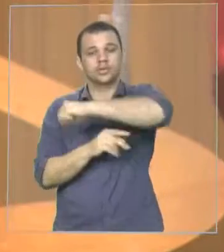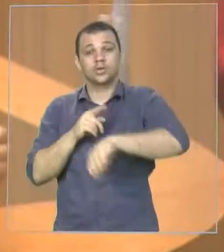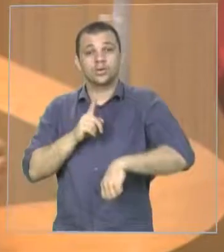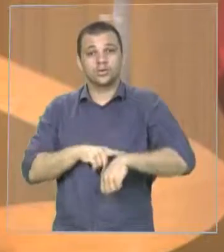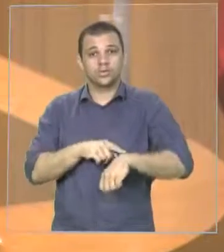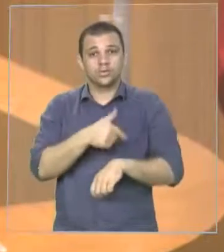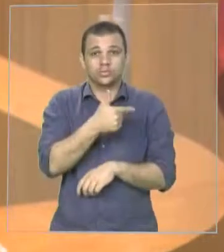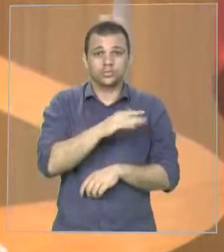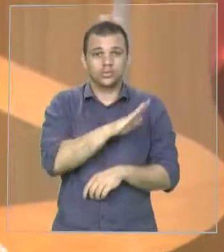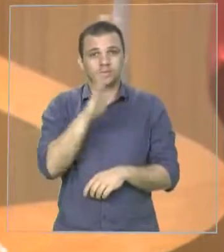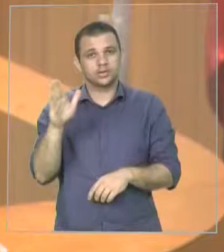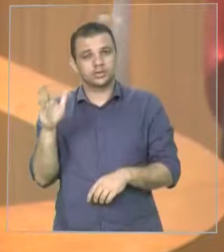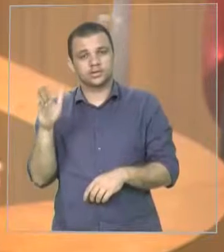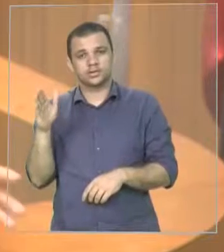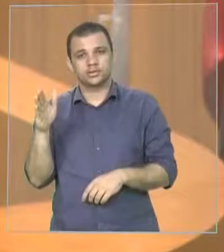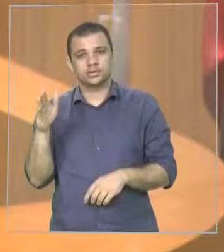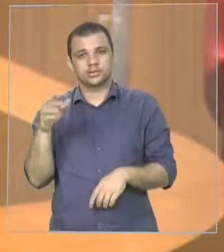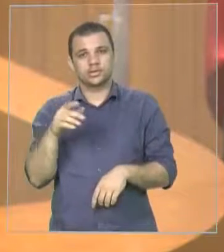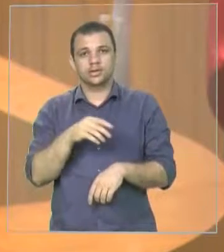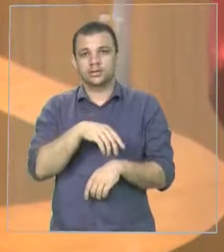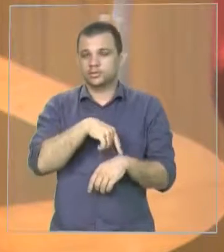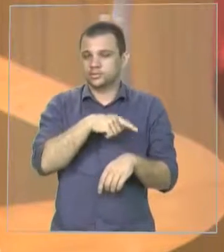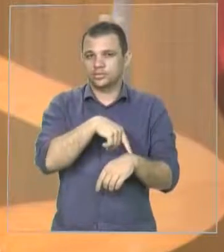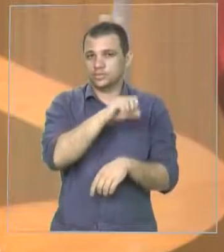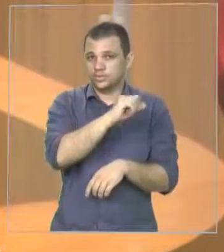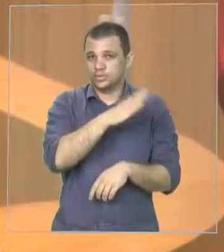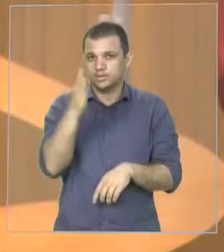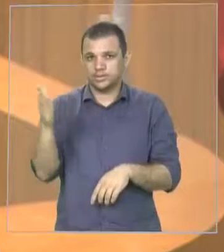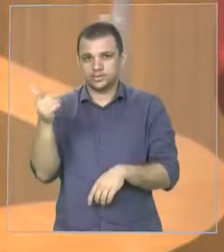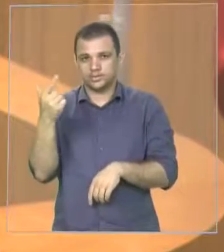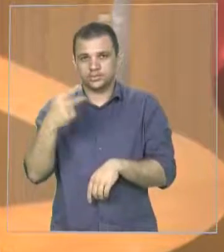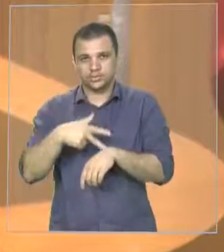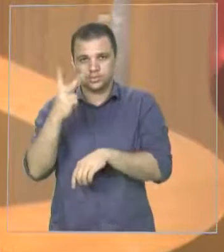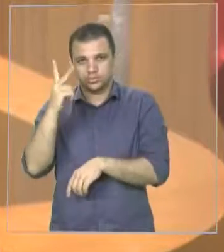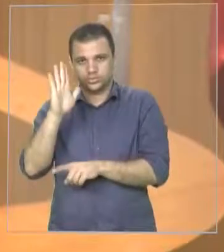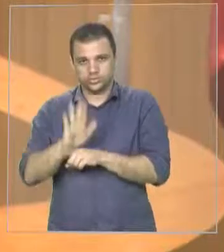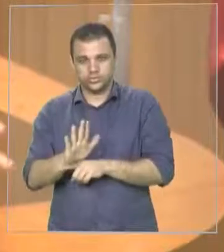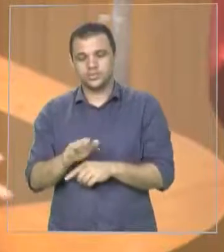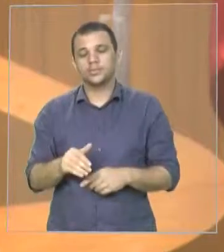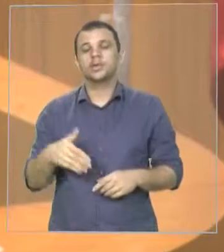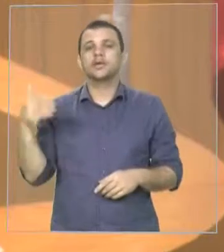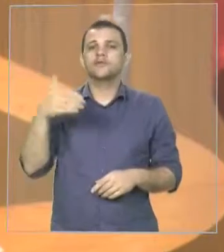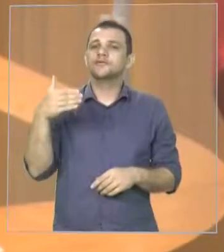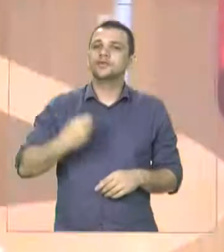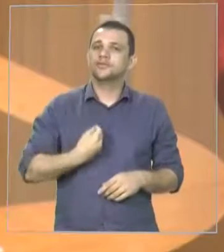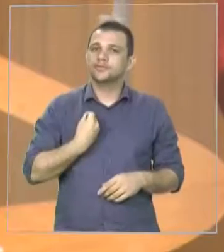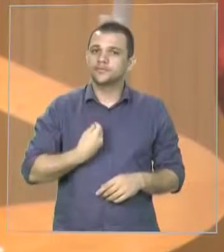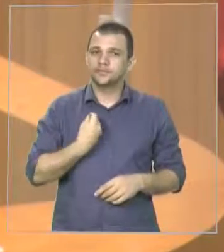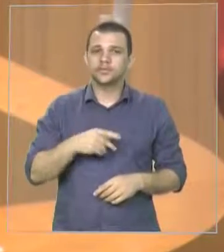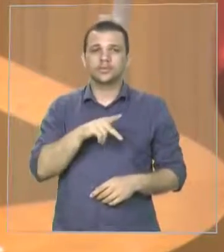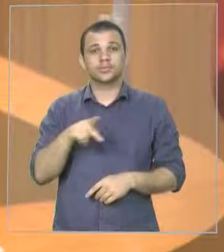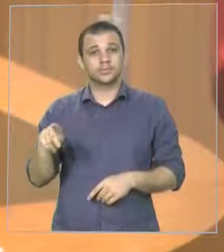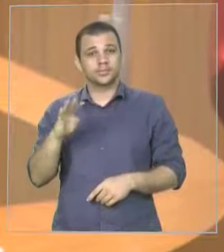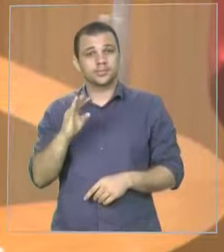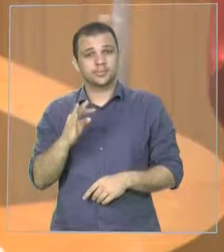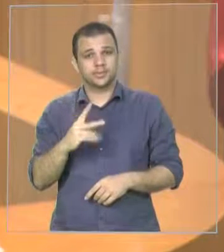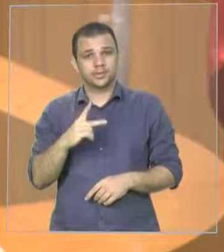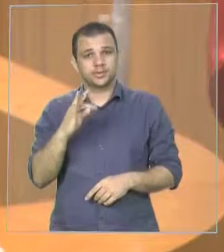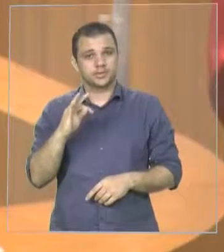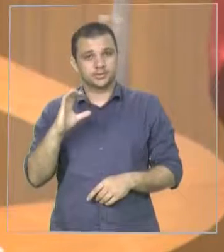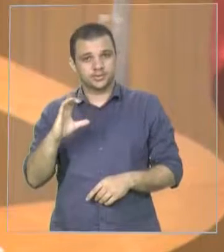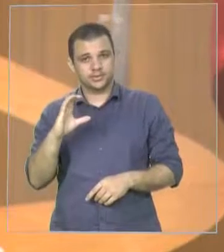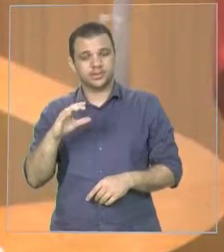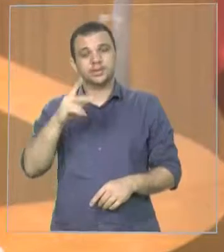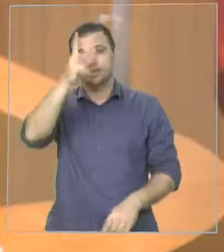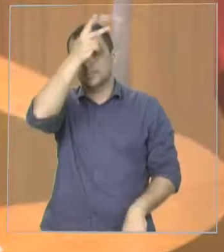que o PTC tem no Maranhão, prefeito e vice-prefeitos, deputados estaduais. E